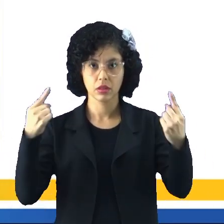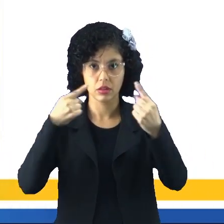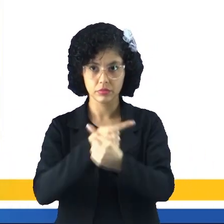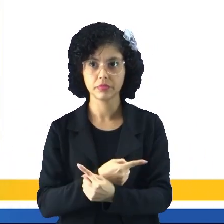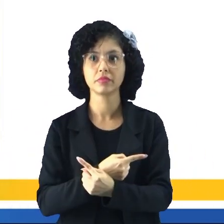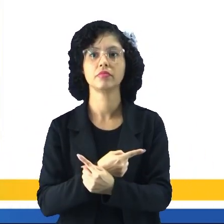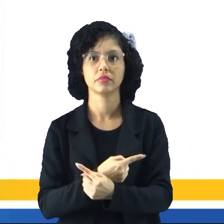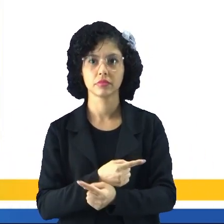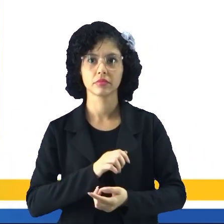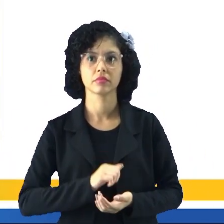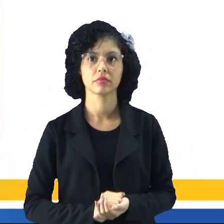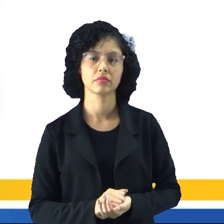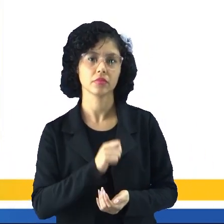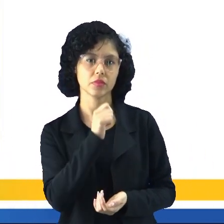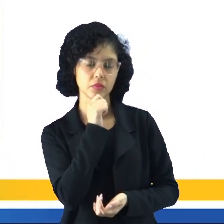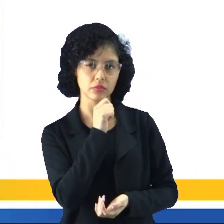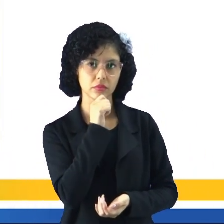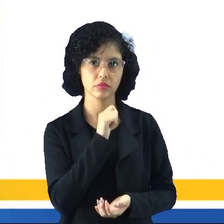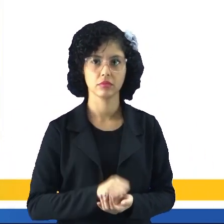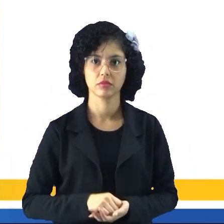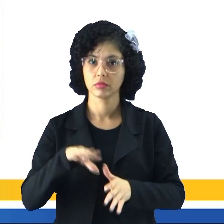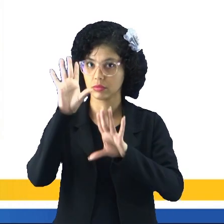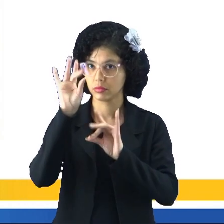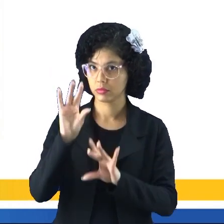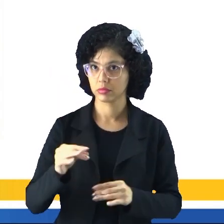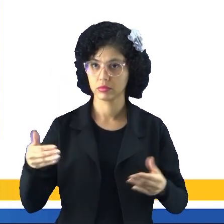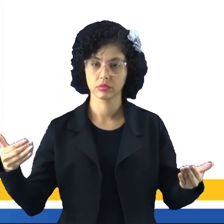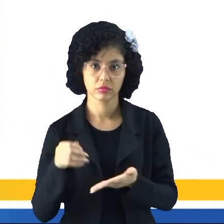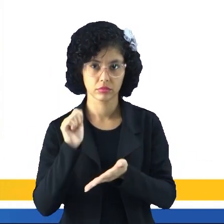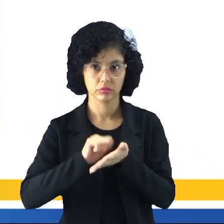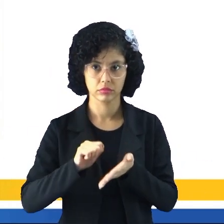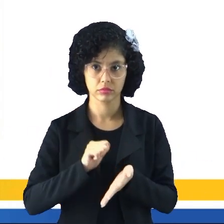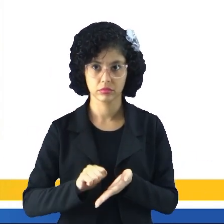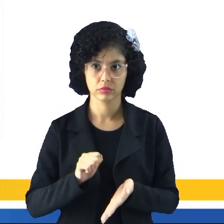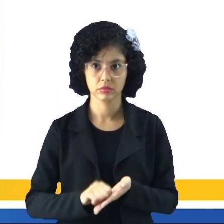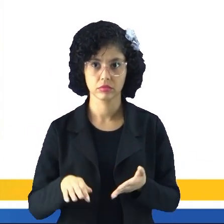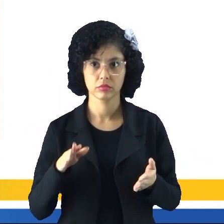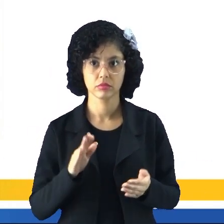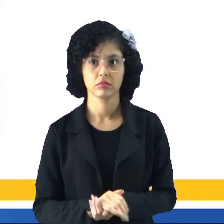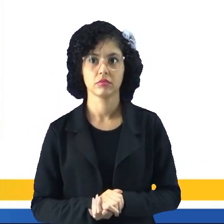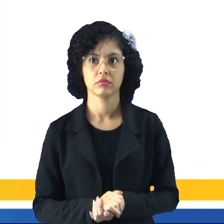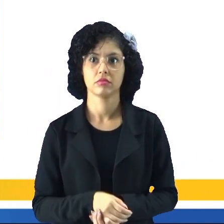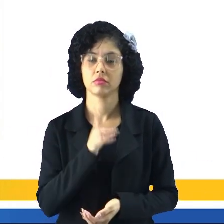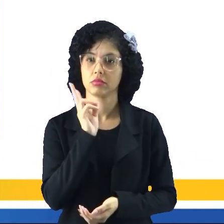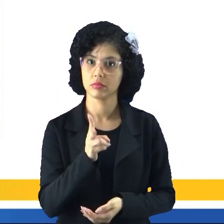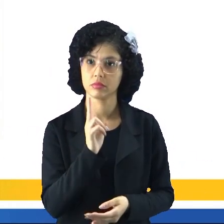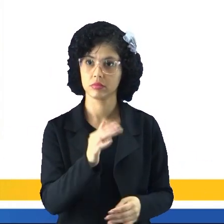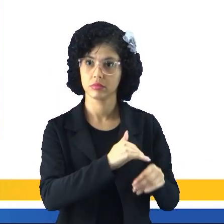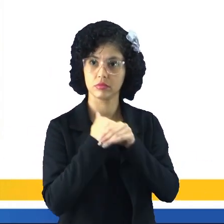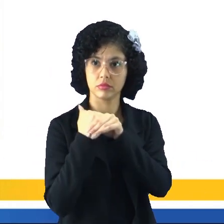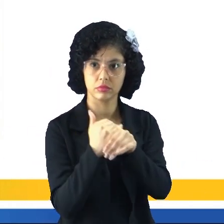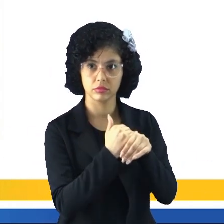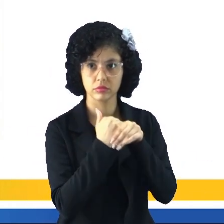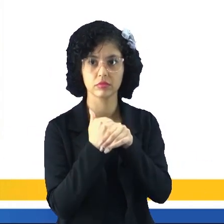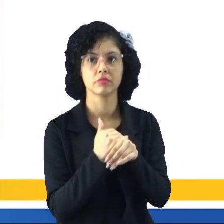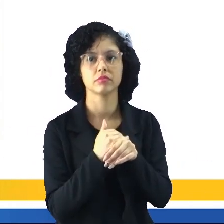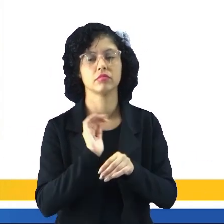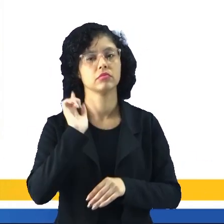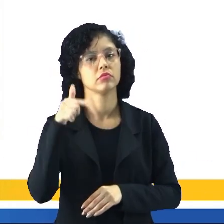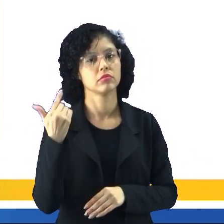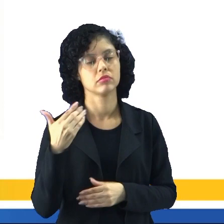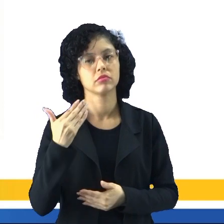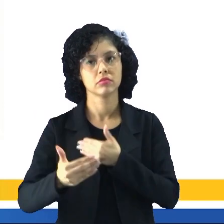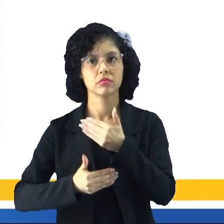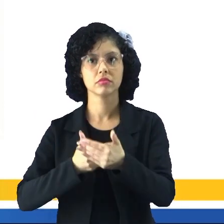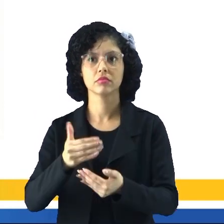transferência de carga de um condutor para o outro. Detalhe agora, anotem, os corpos vão ficar com carga de mesmo sinal depois